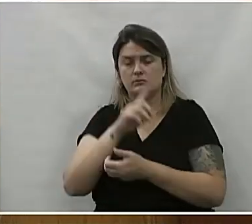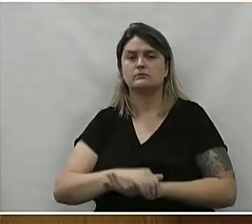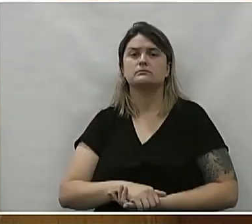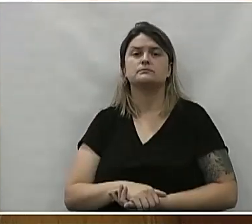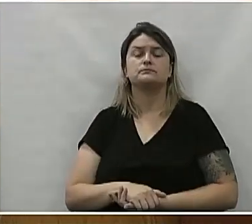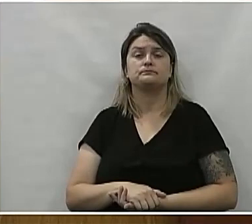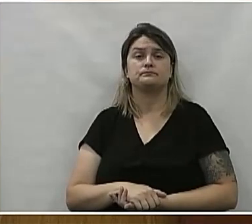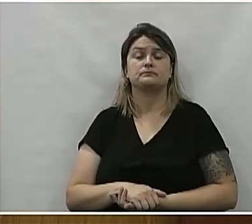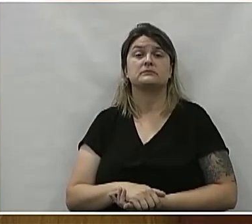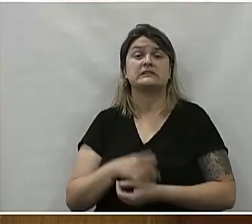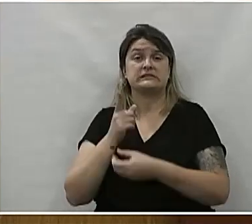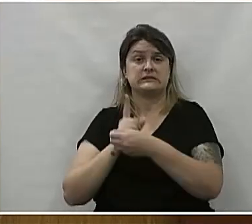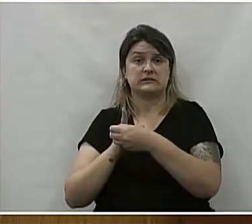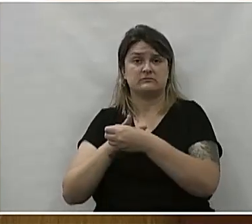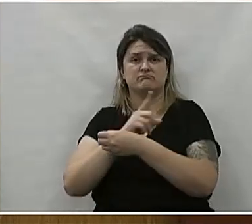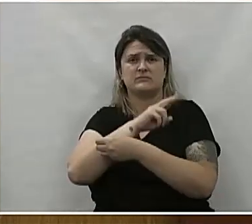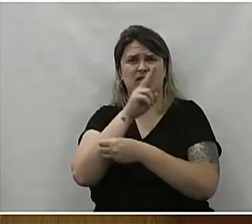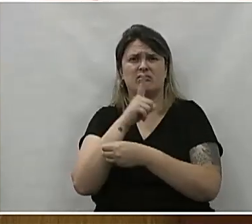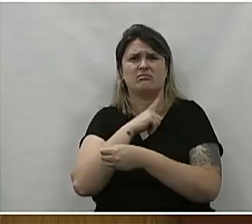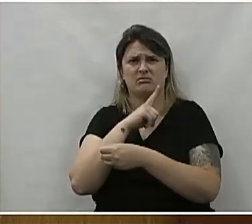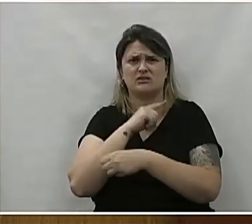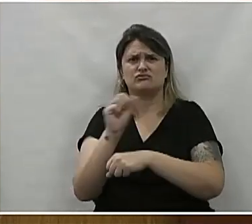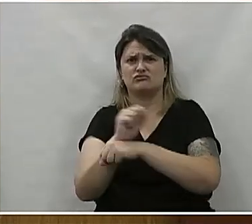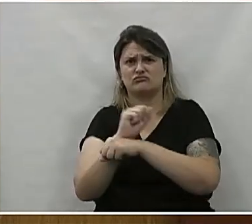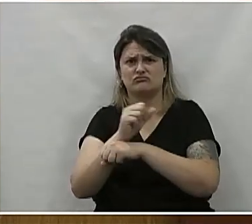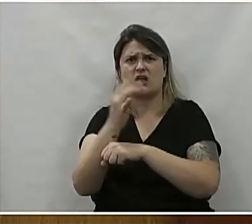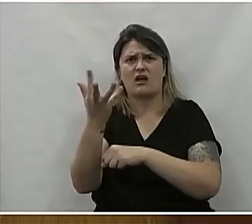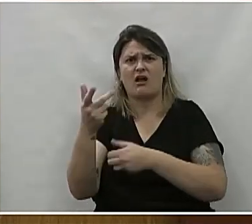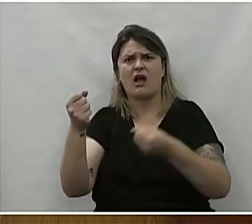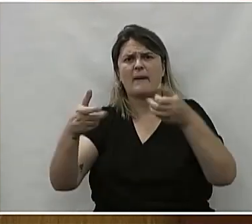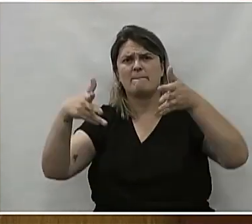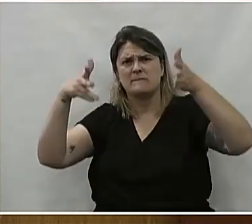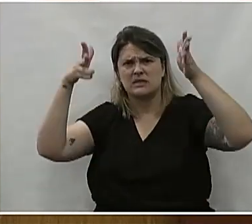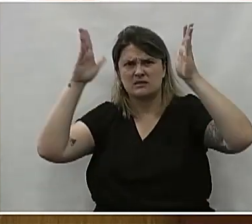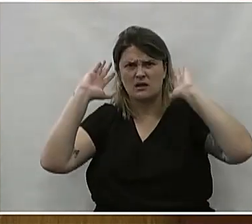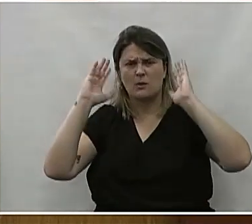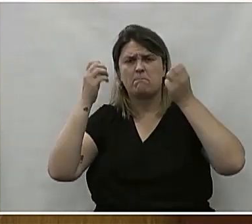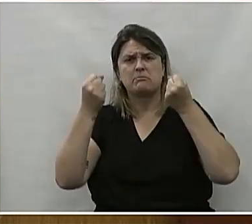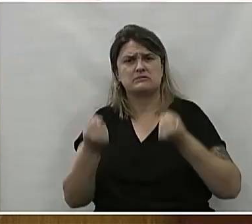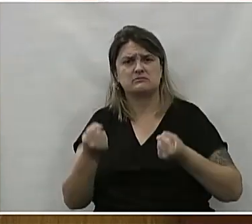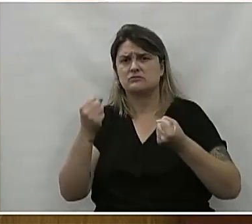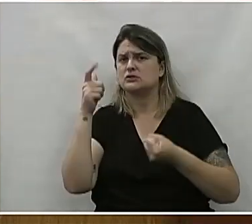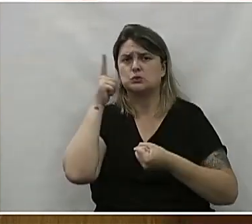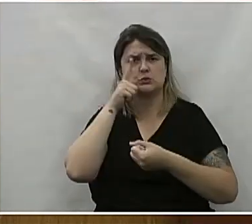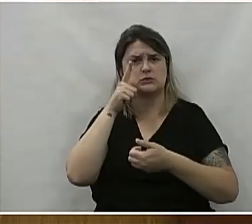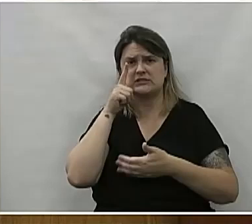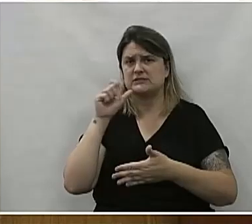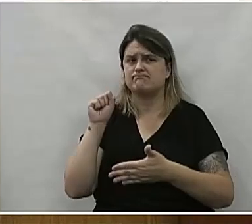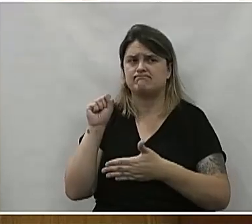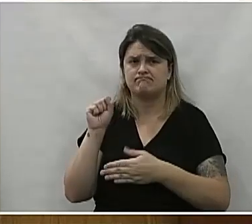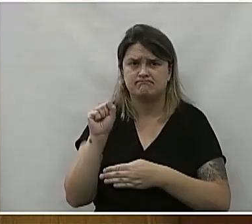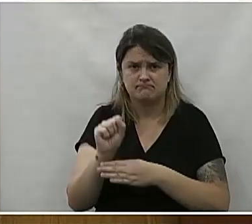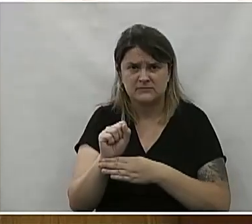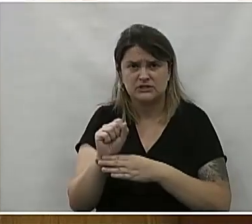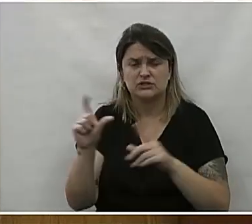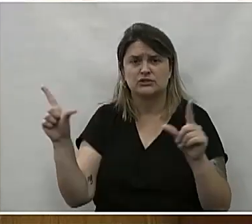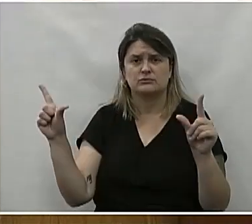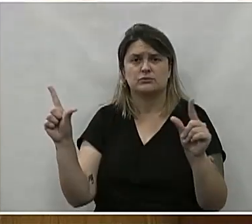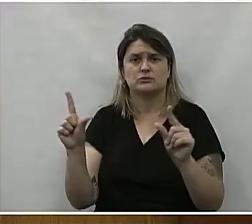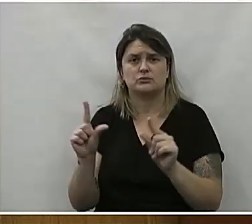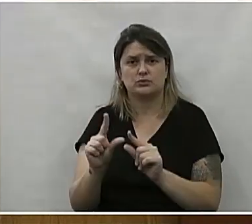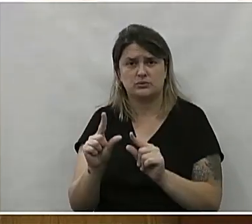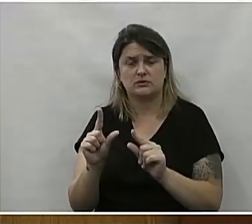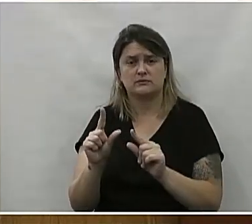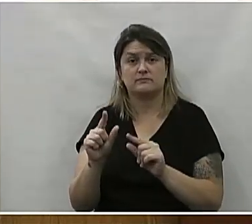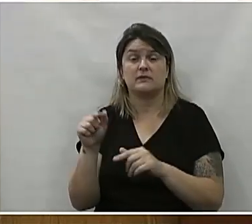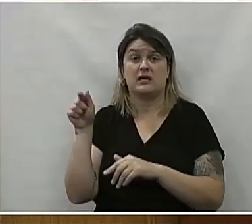Escaramela Em União da Vitória Com muita velocidade Caminhões carregados Numa situação dessas Não conseguem frear Em 300 metros De distância